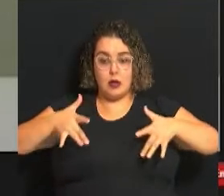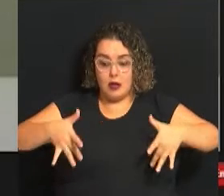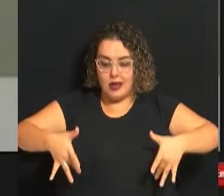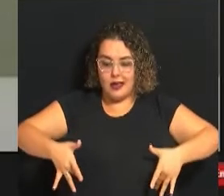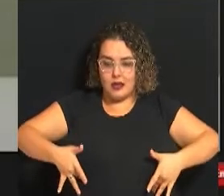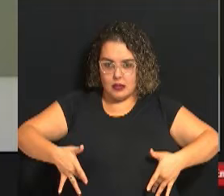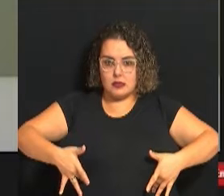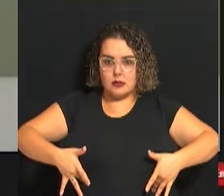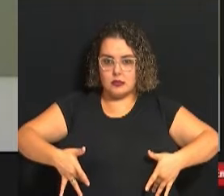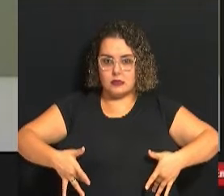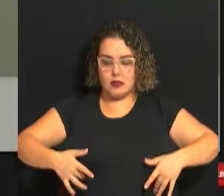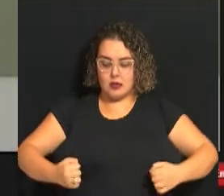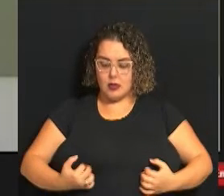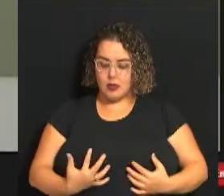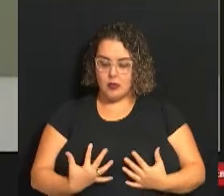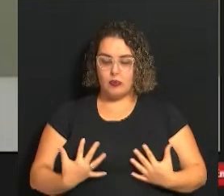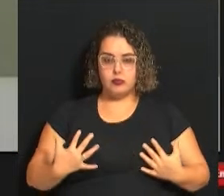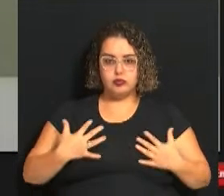São tumores que são